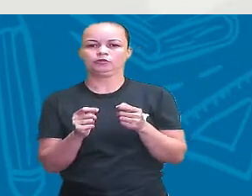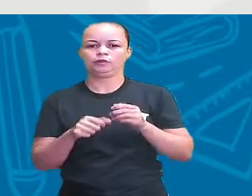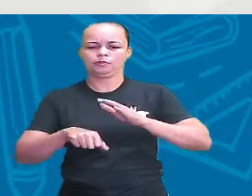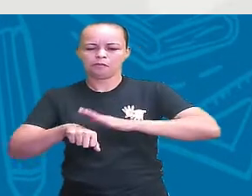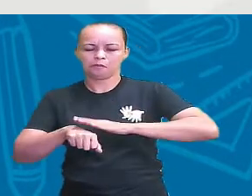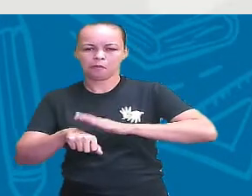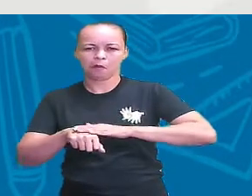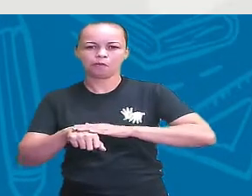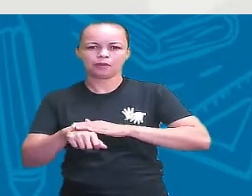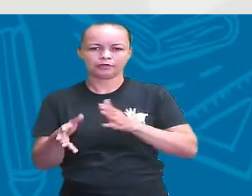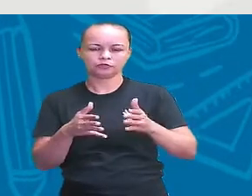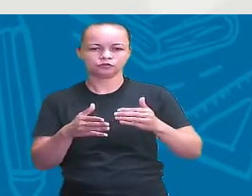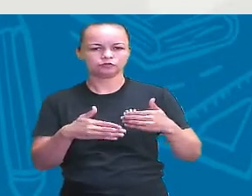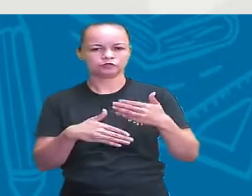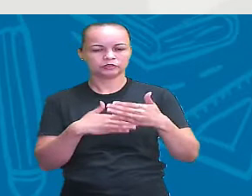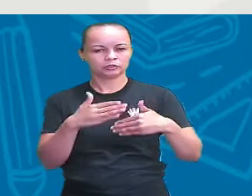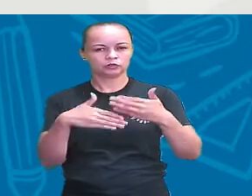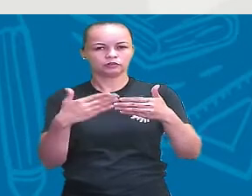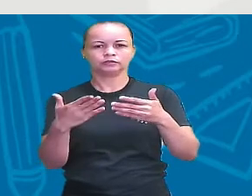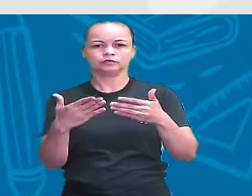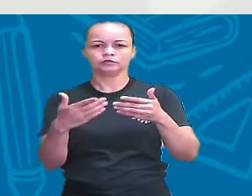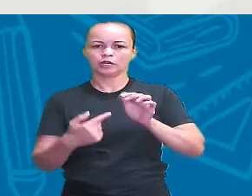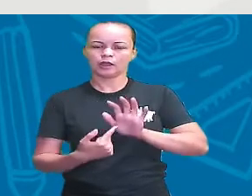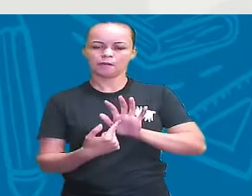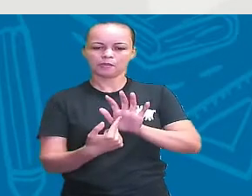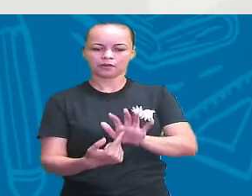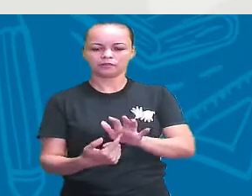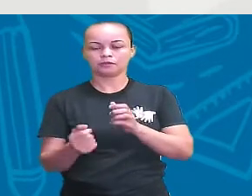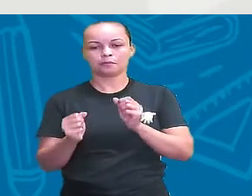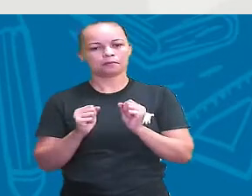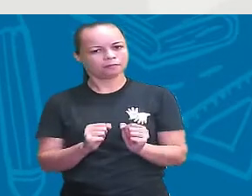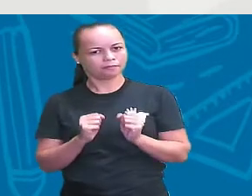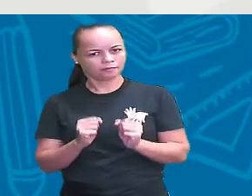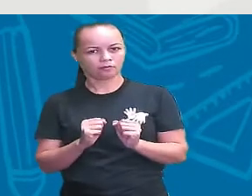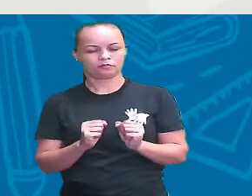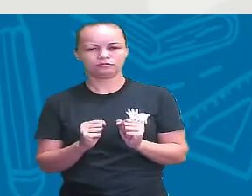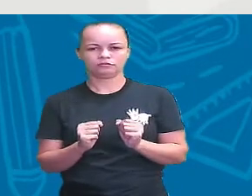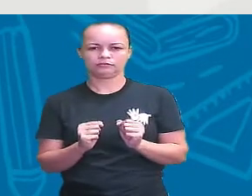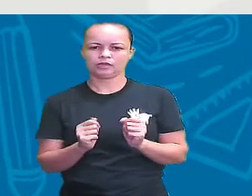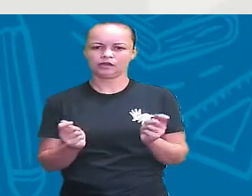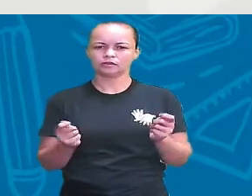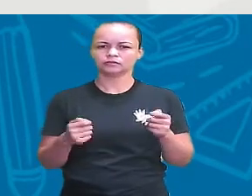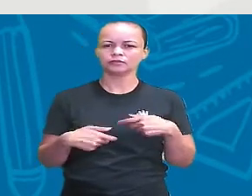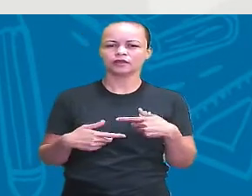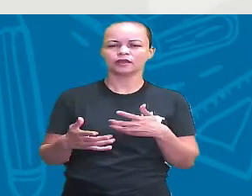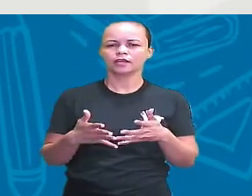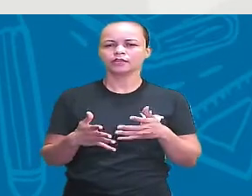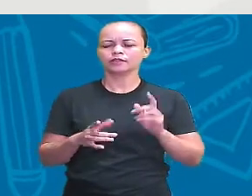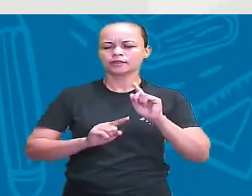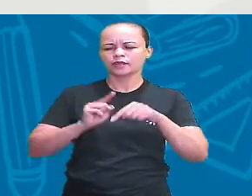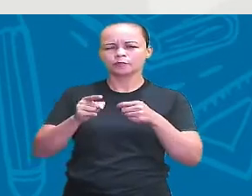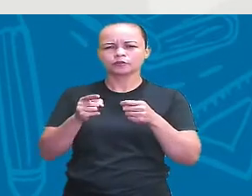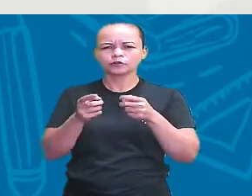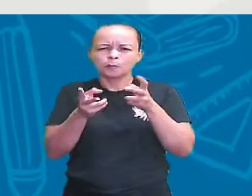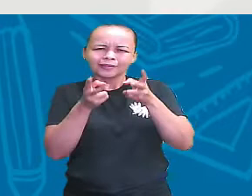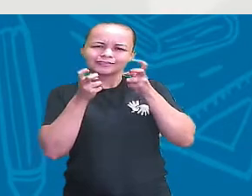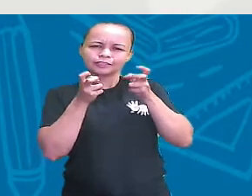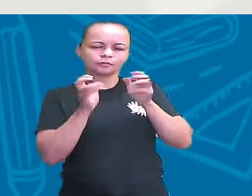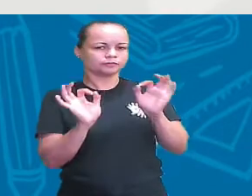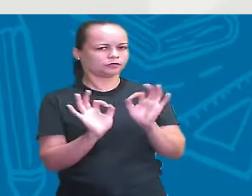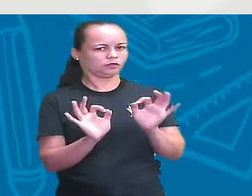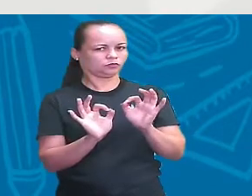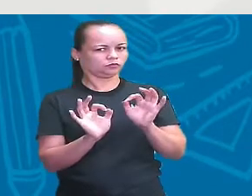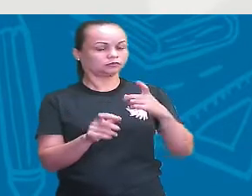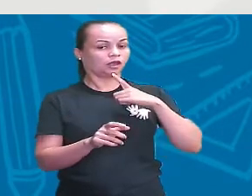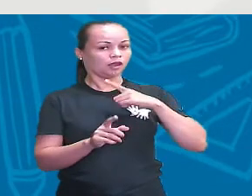momento, fenomenologicamente, aparentemente possa ser, a gente depois percebe que não. Tem coisas positivas.